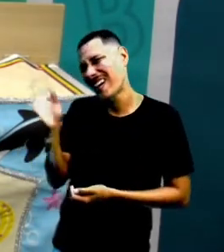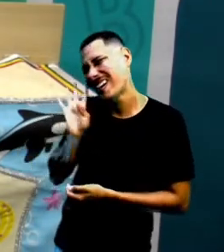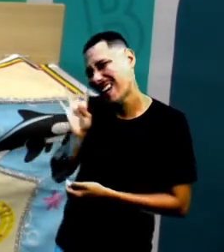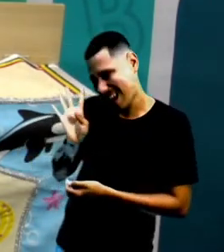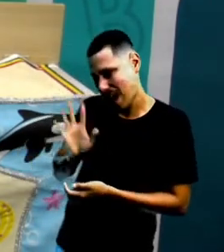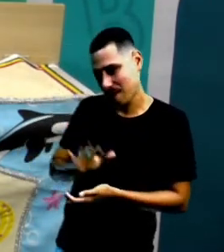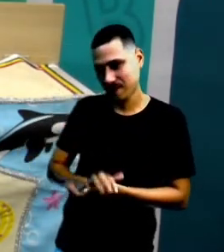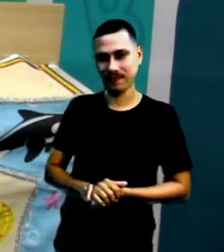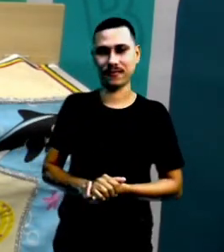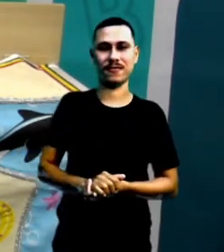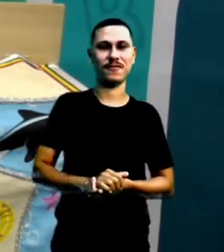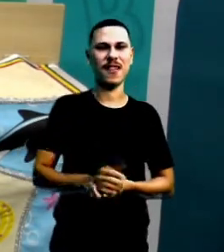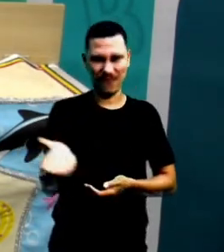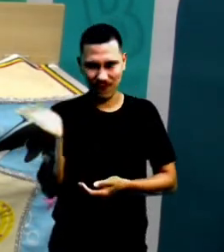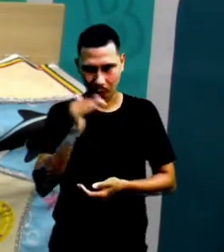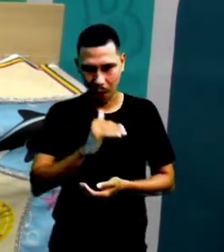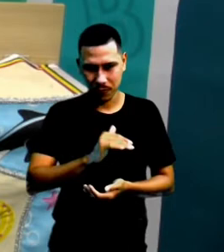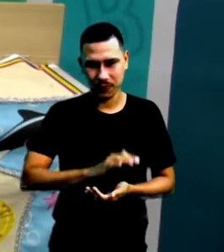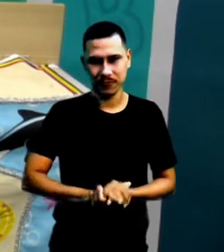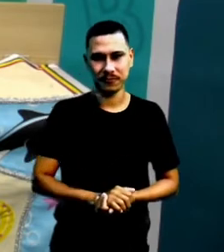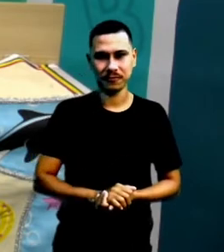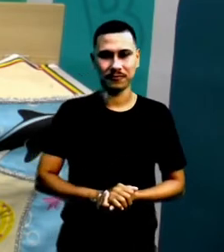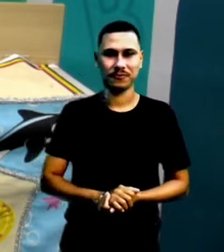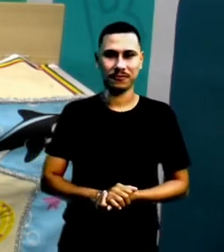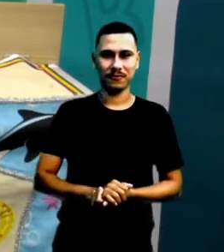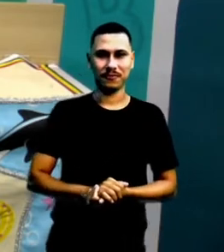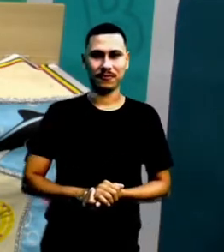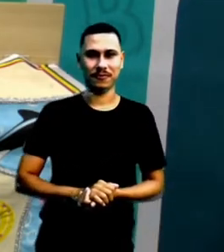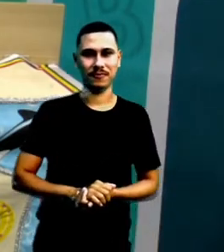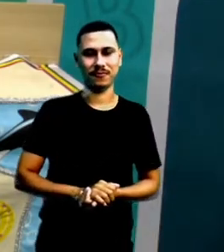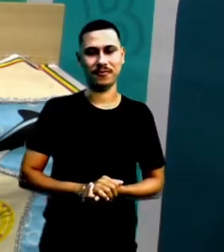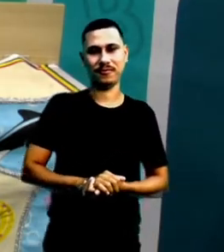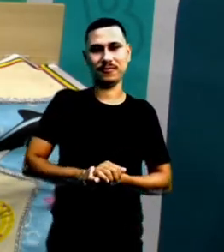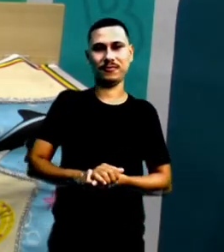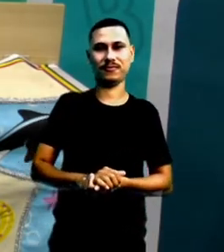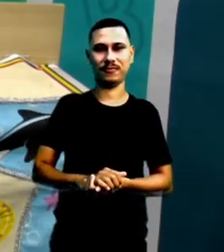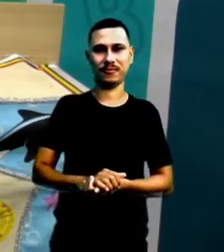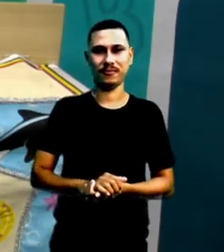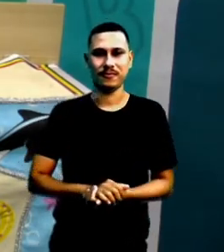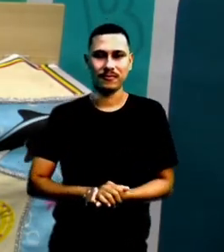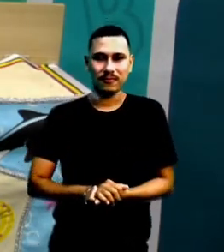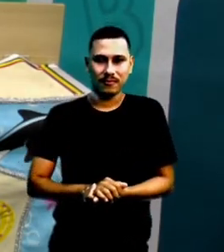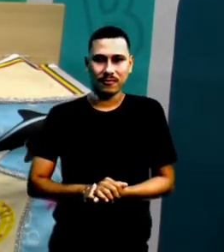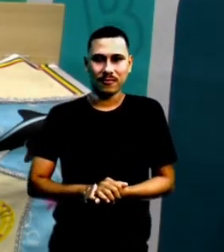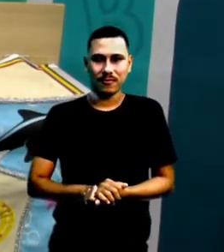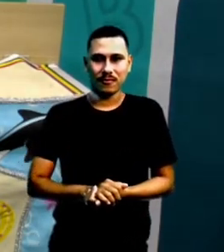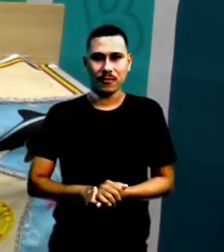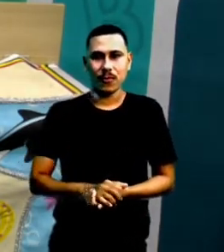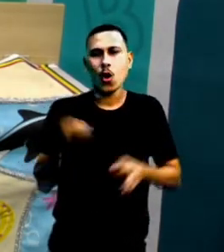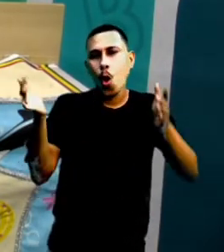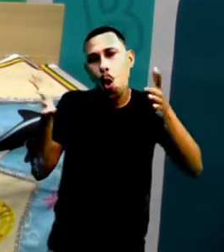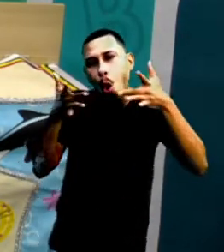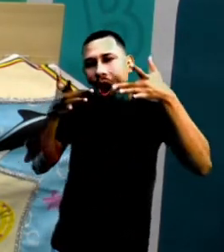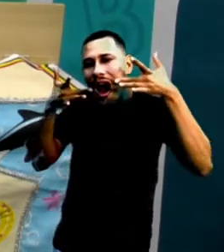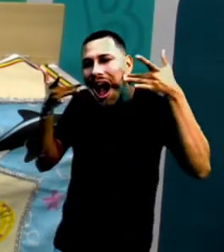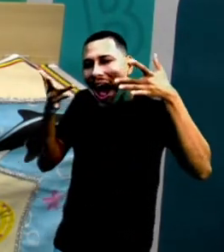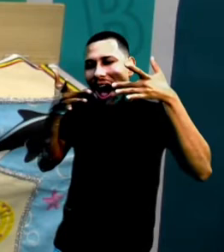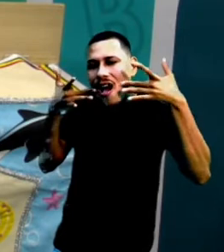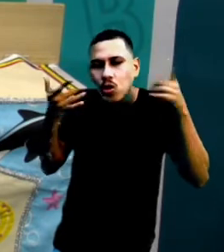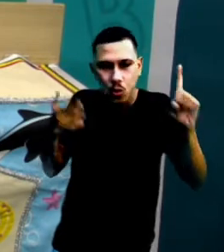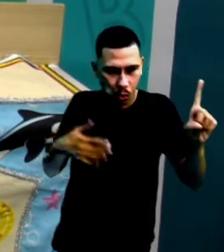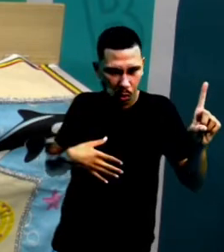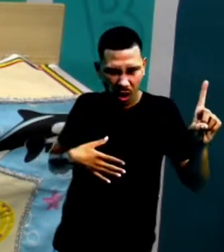legal. Vamos lá? Vamos, não é isso? Ó, falou o gato.